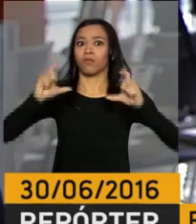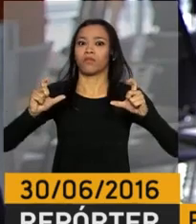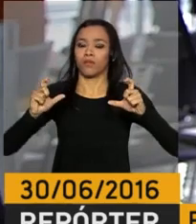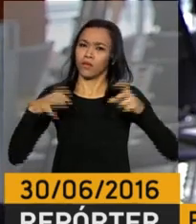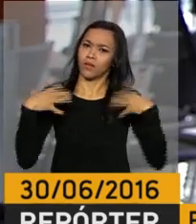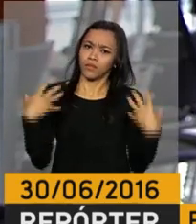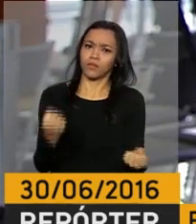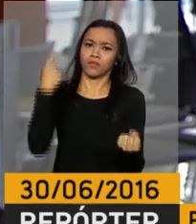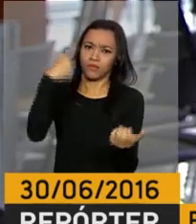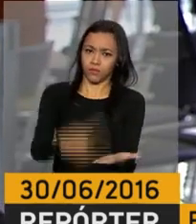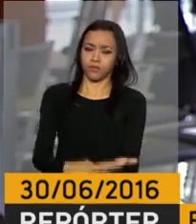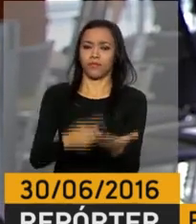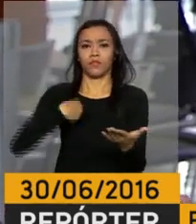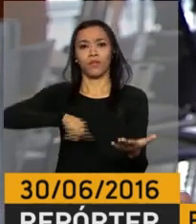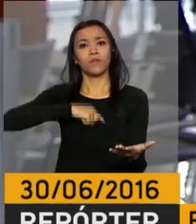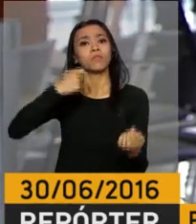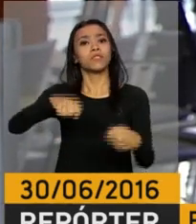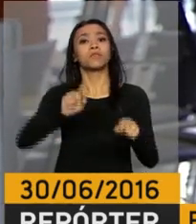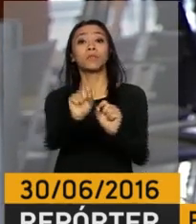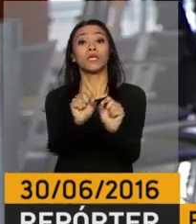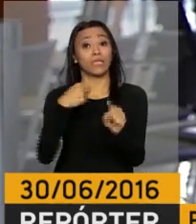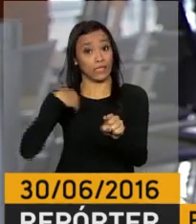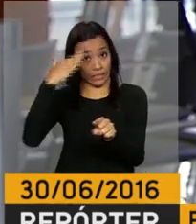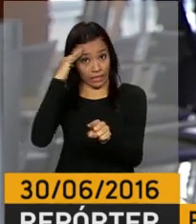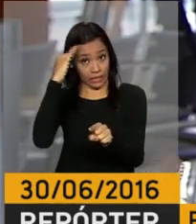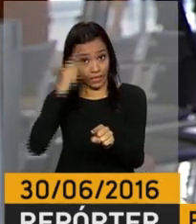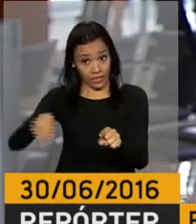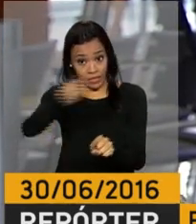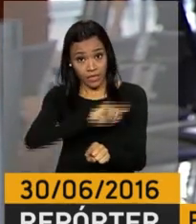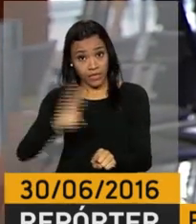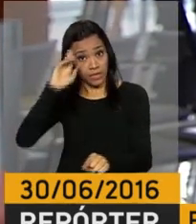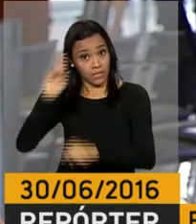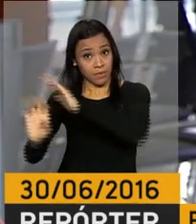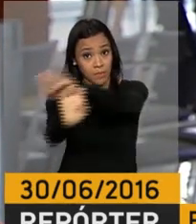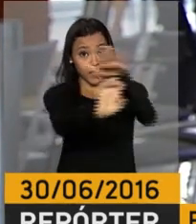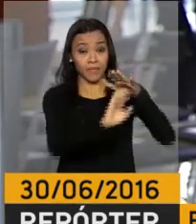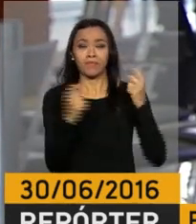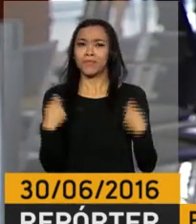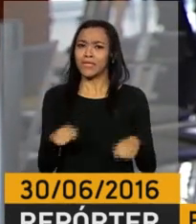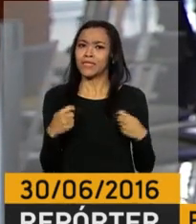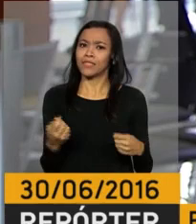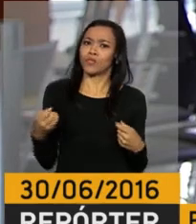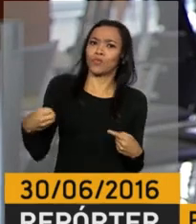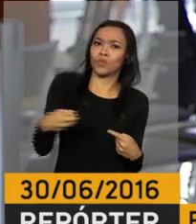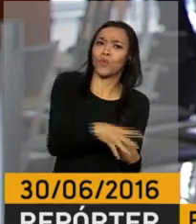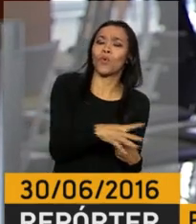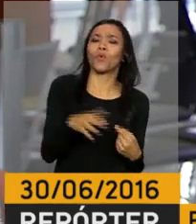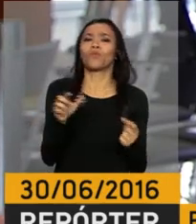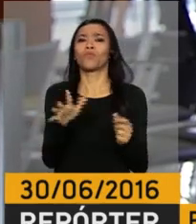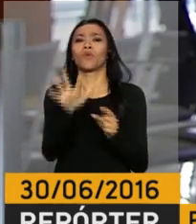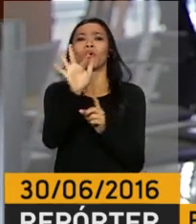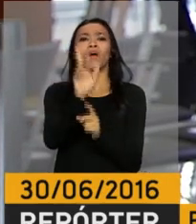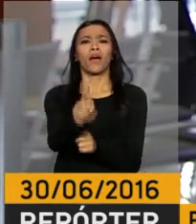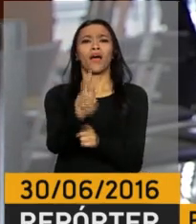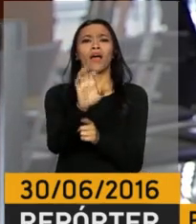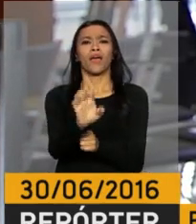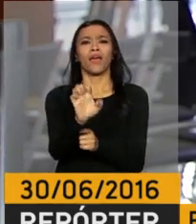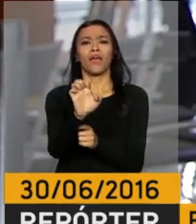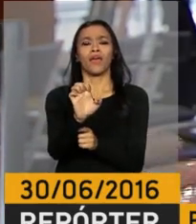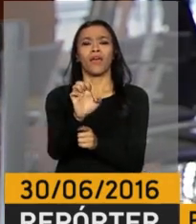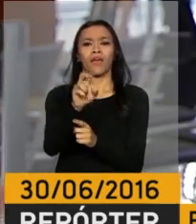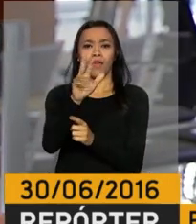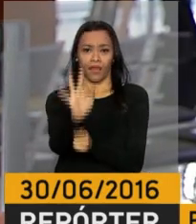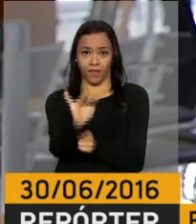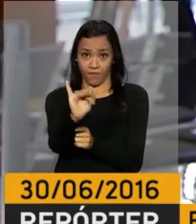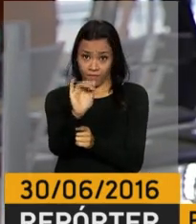posição nós precisamos entender que os empresários precisam de um novo refiz nós estamos com milhares de empresas